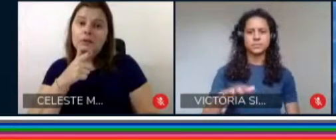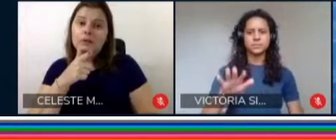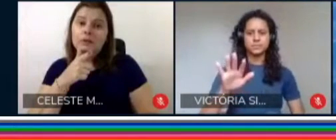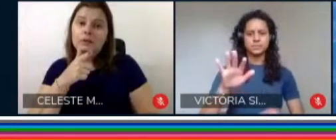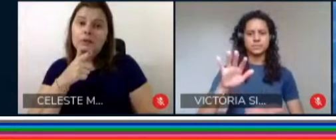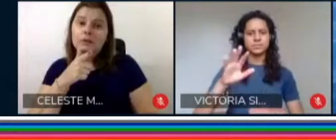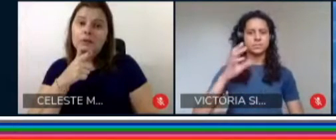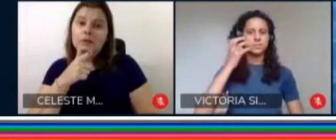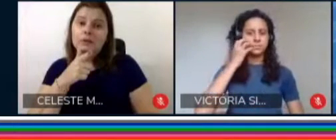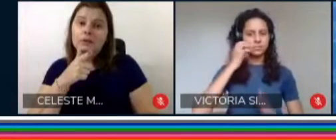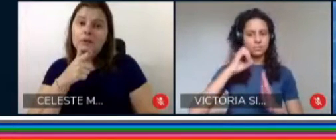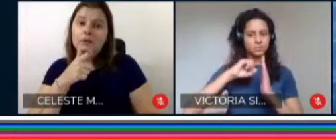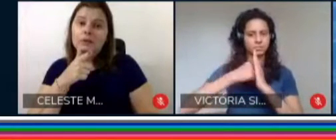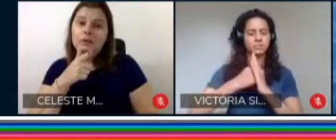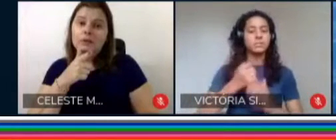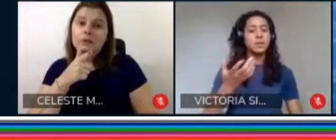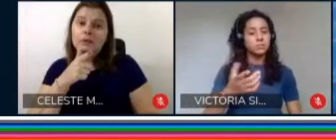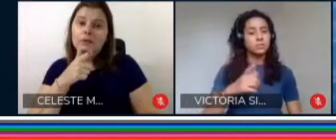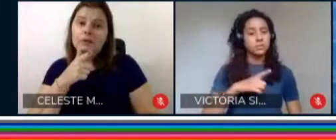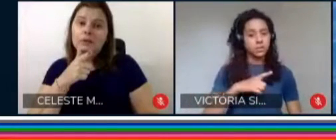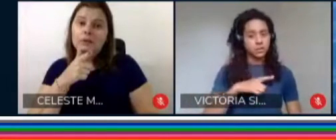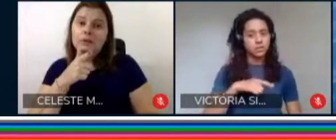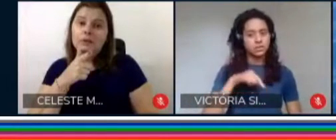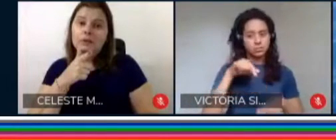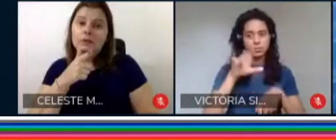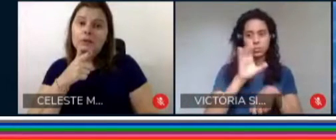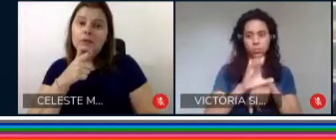essa capacitação com a interpretação